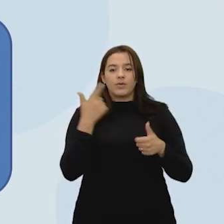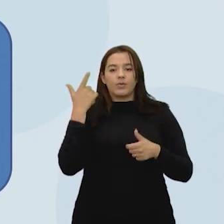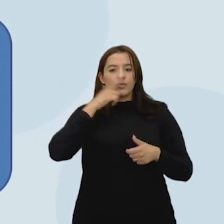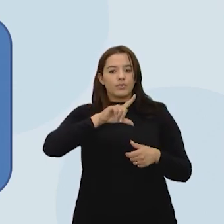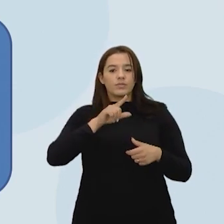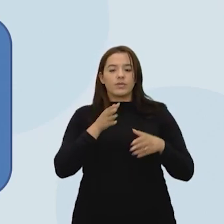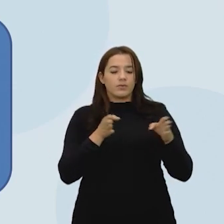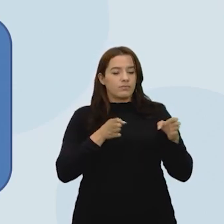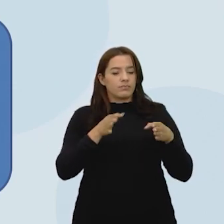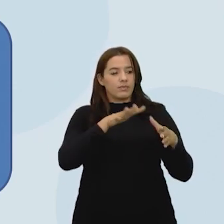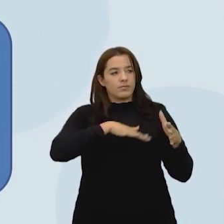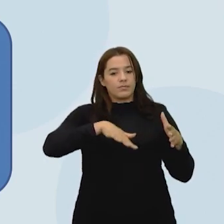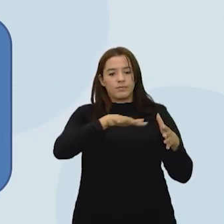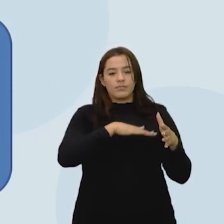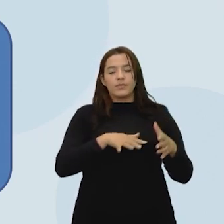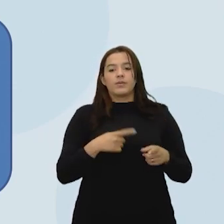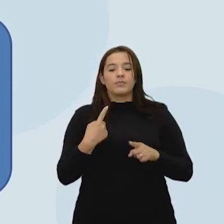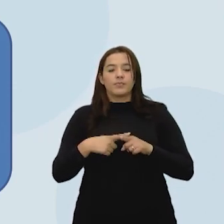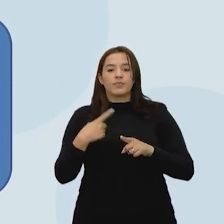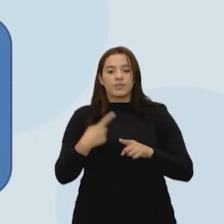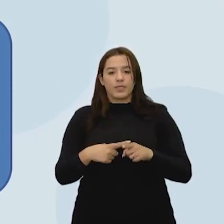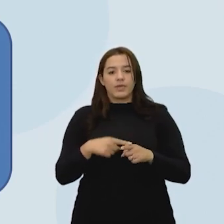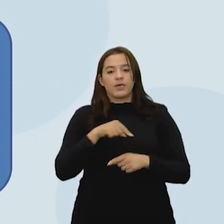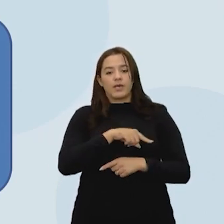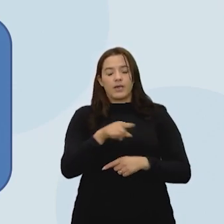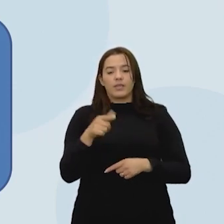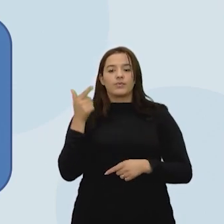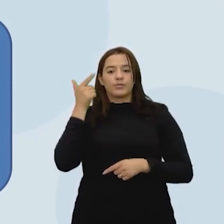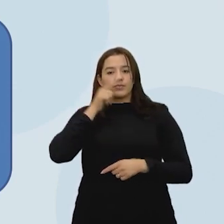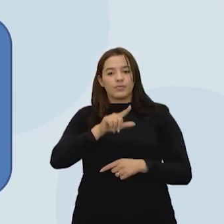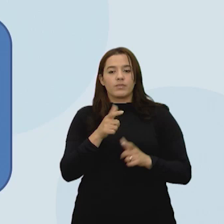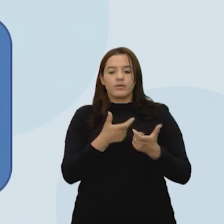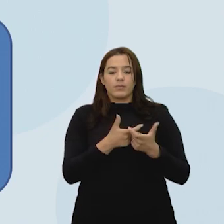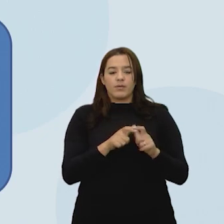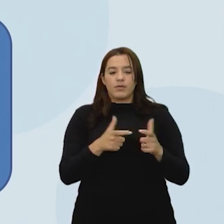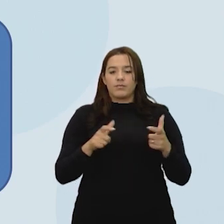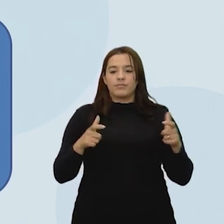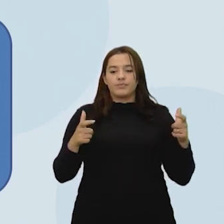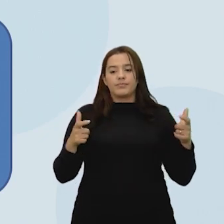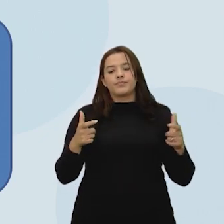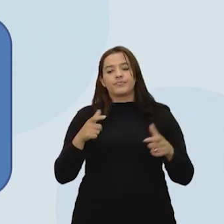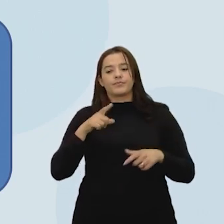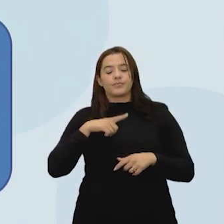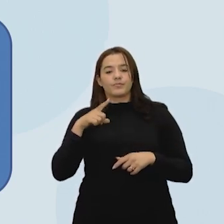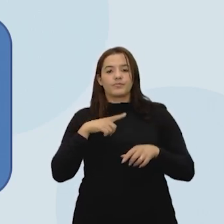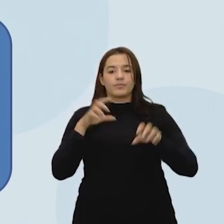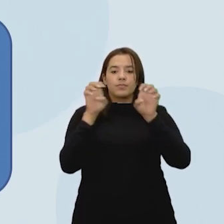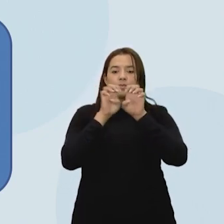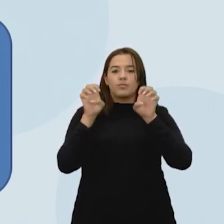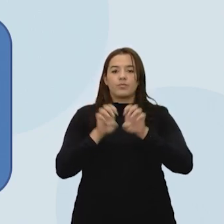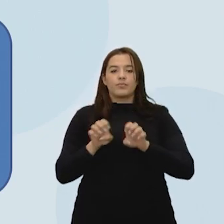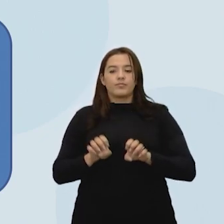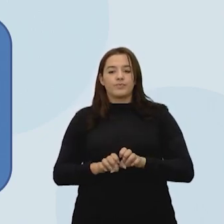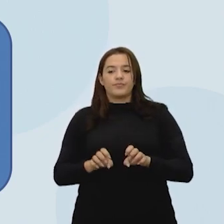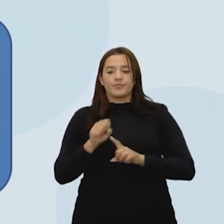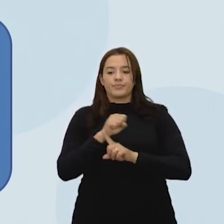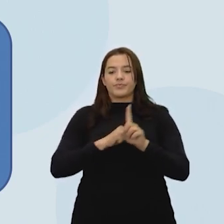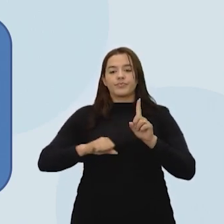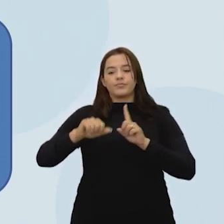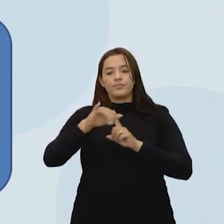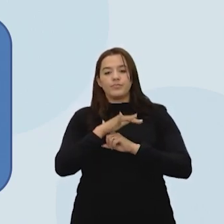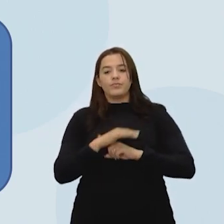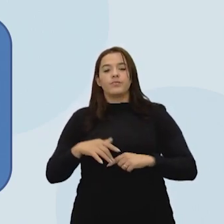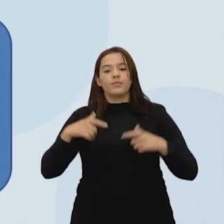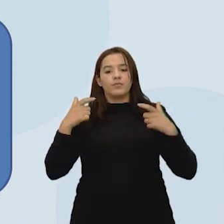nesse ambiente porque elas acabam ampliando e mantendo uma estrutura social